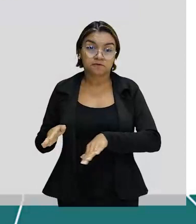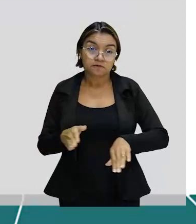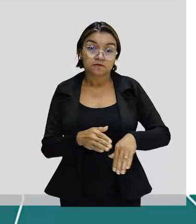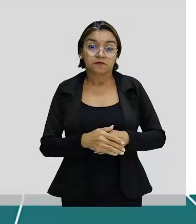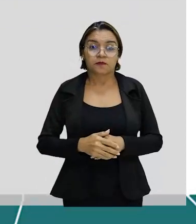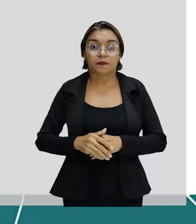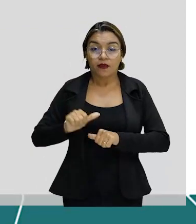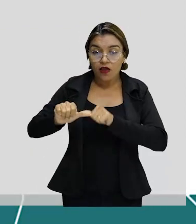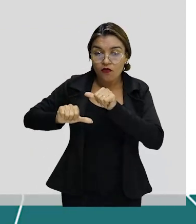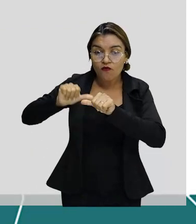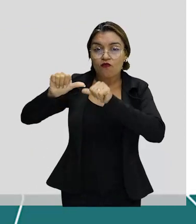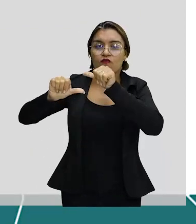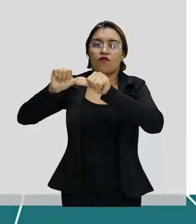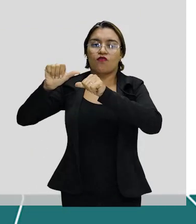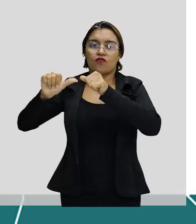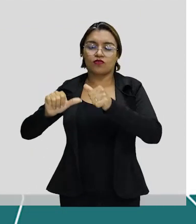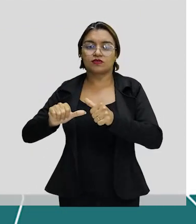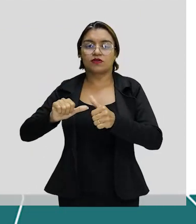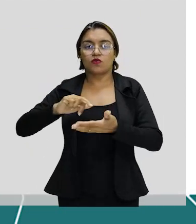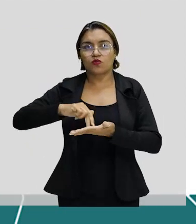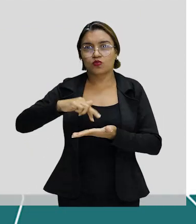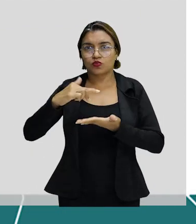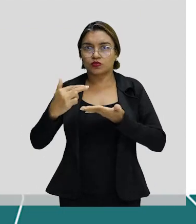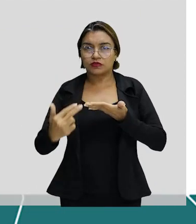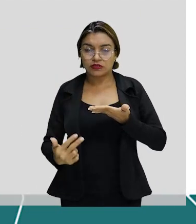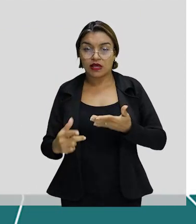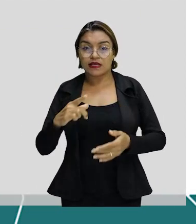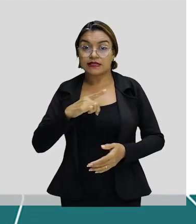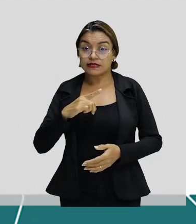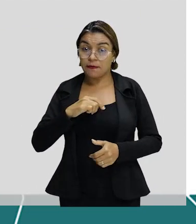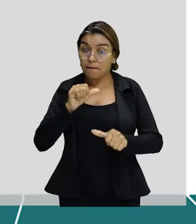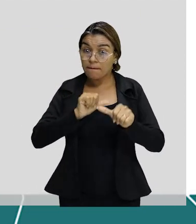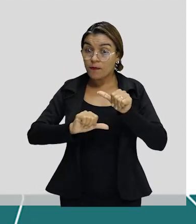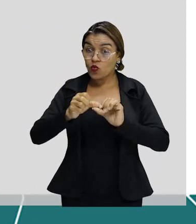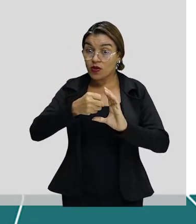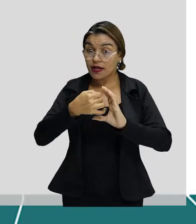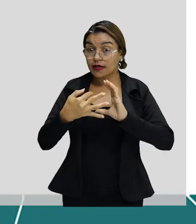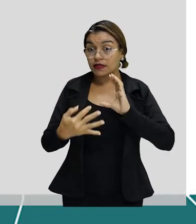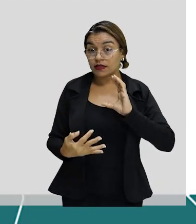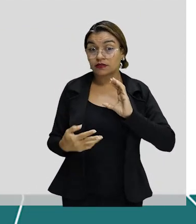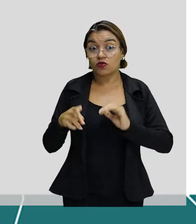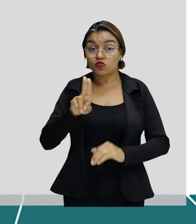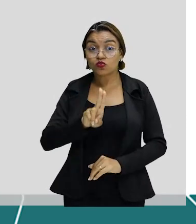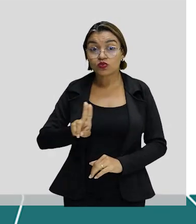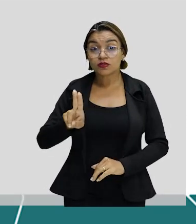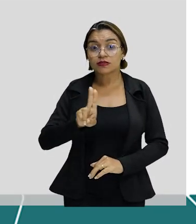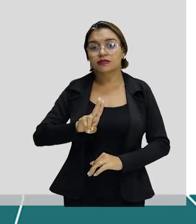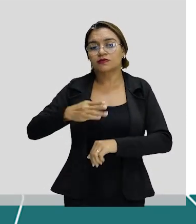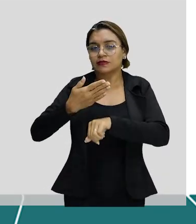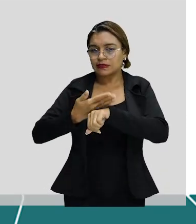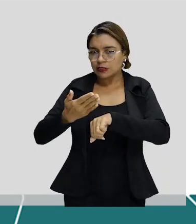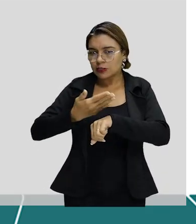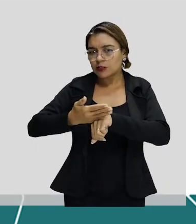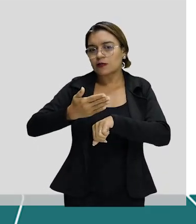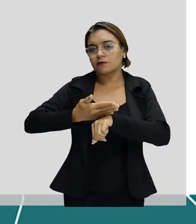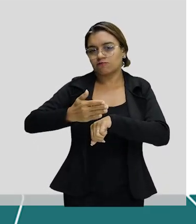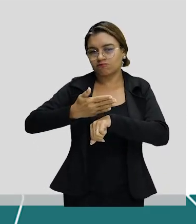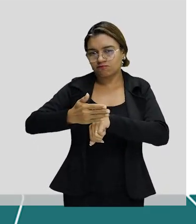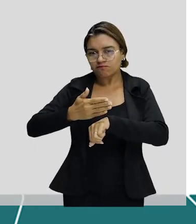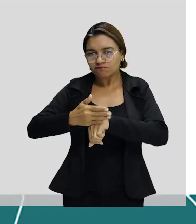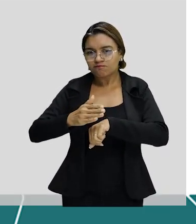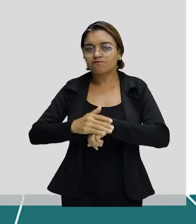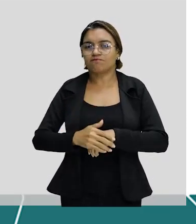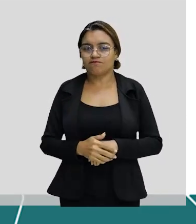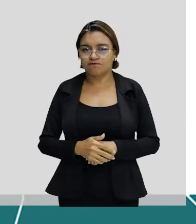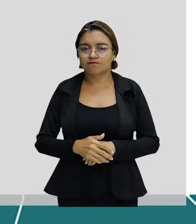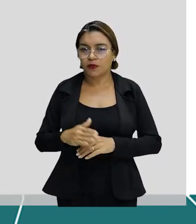evolução dos saltos um aspecto que altera essa característica é sua utilização para o treinamento voltado